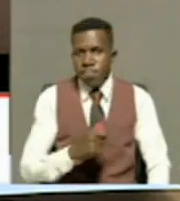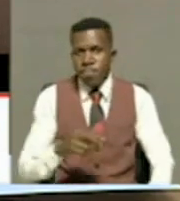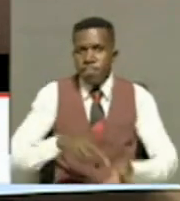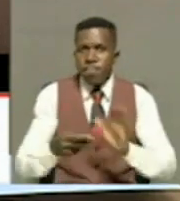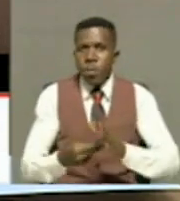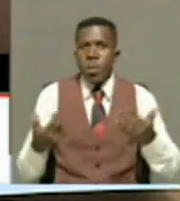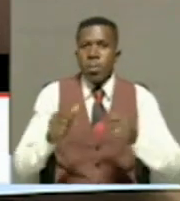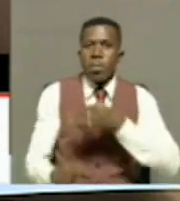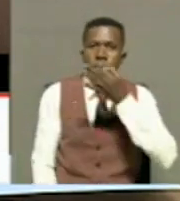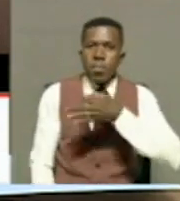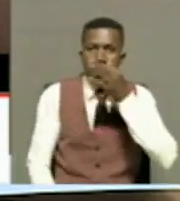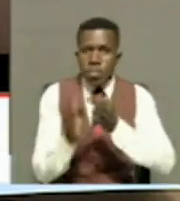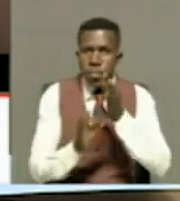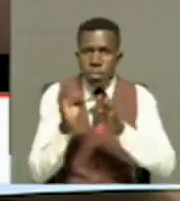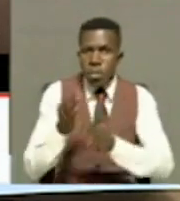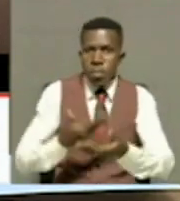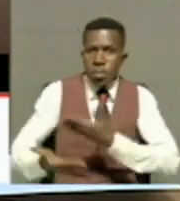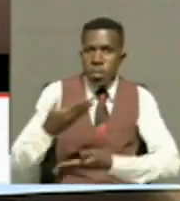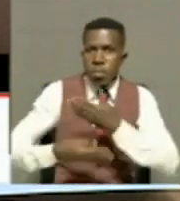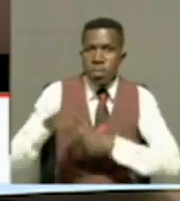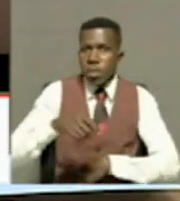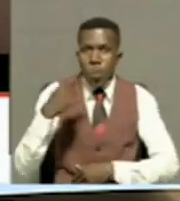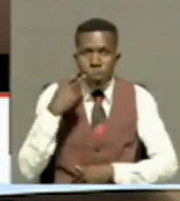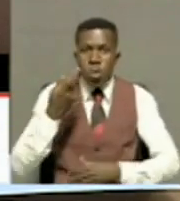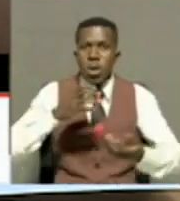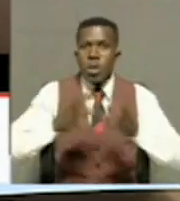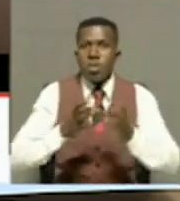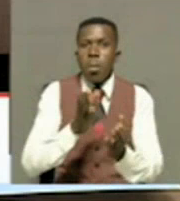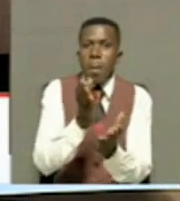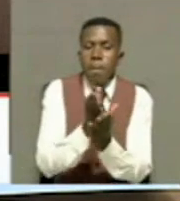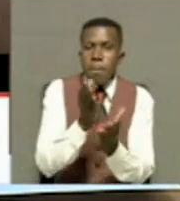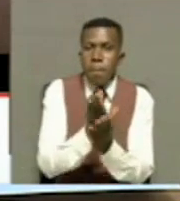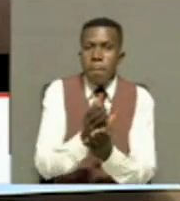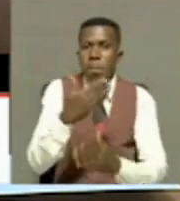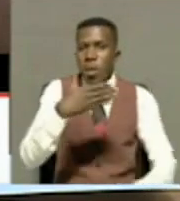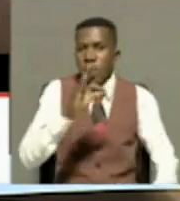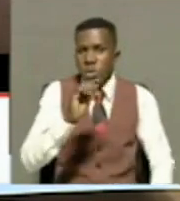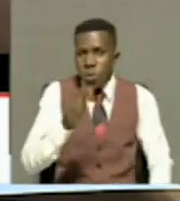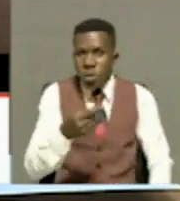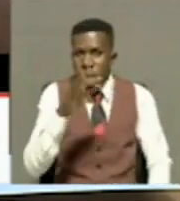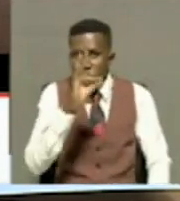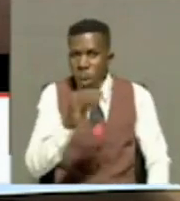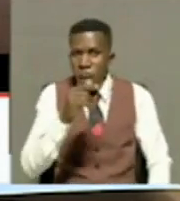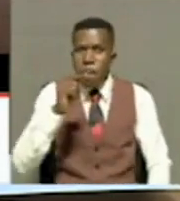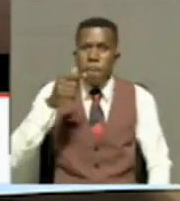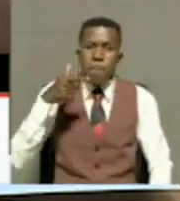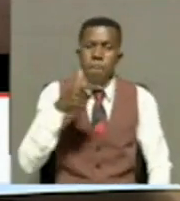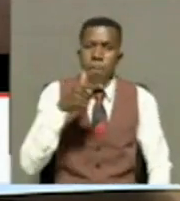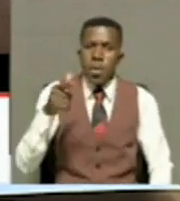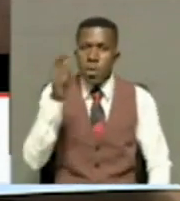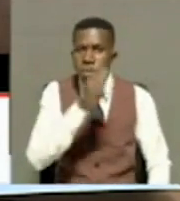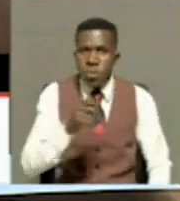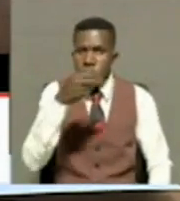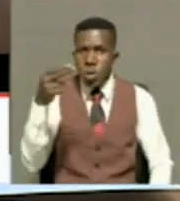direto estrangeiro da União Europeia em Angola de forma acumulada em cerca de 14,1 mil milhões de euros, isso